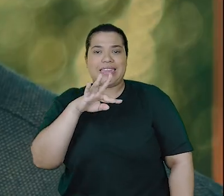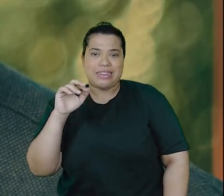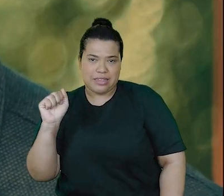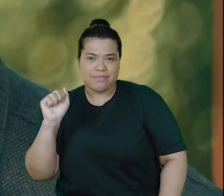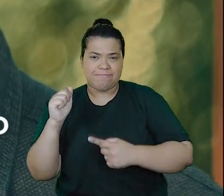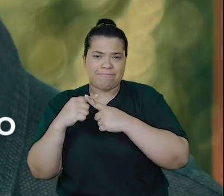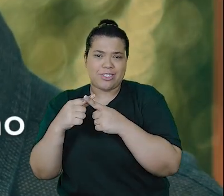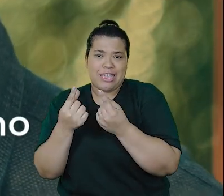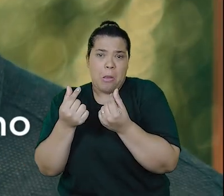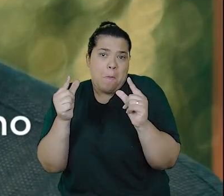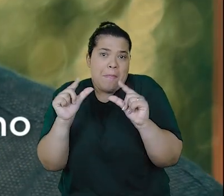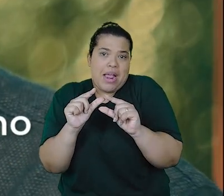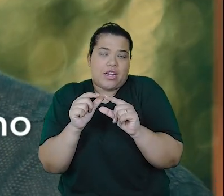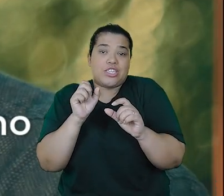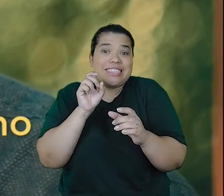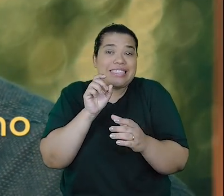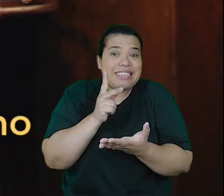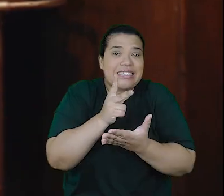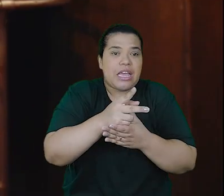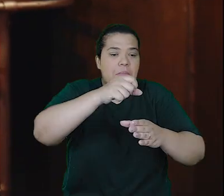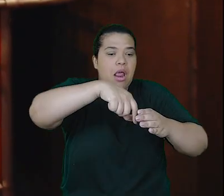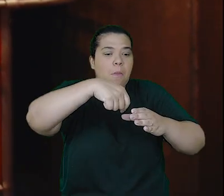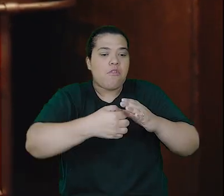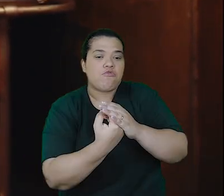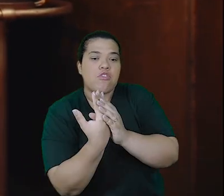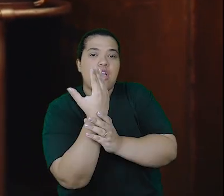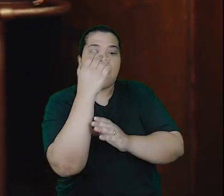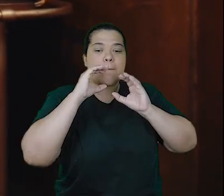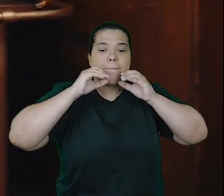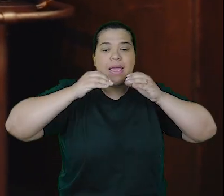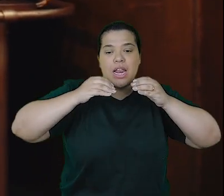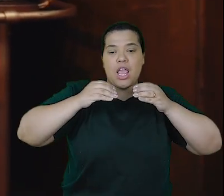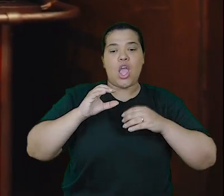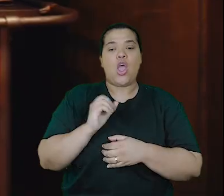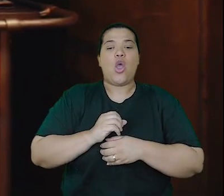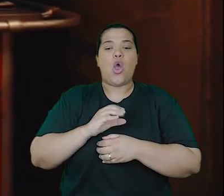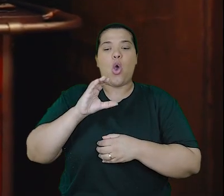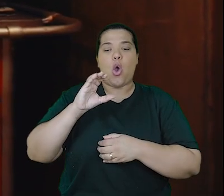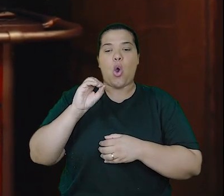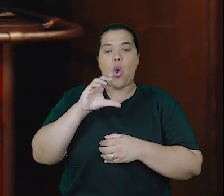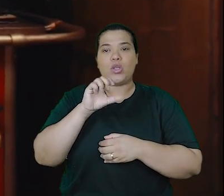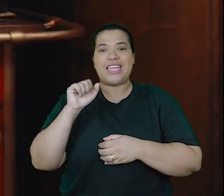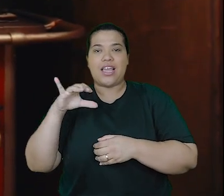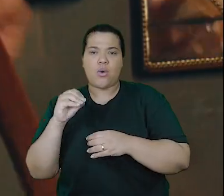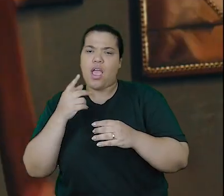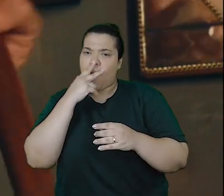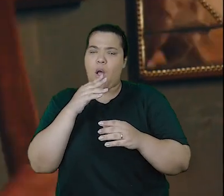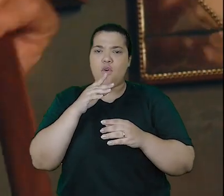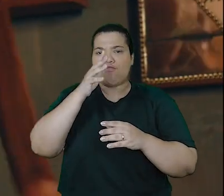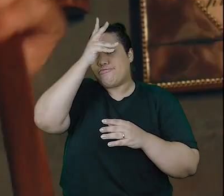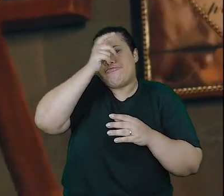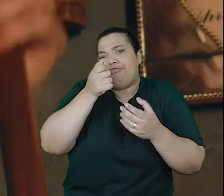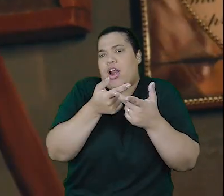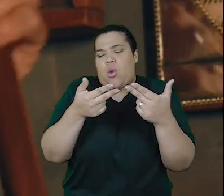barato, eles produziam praticamente só milho, polenta com oséio. No dialeto bergamasco, polenta com passarinho.